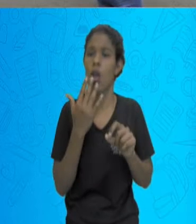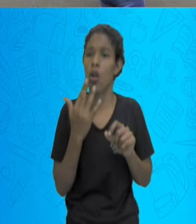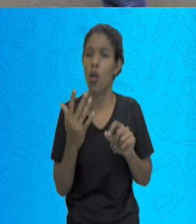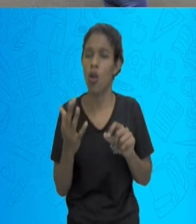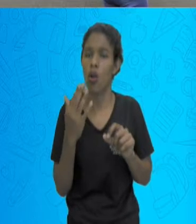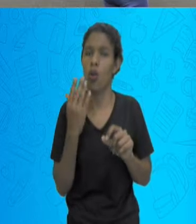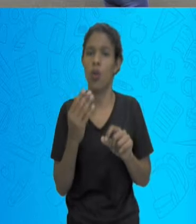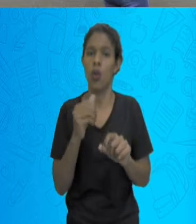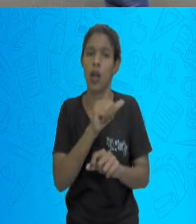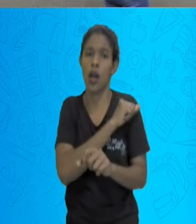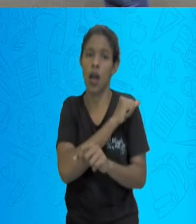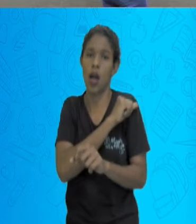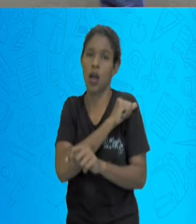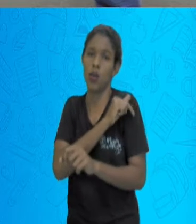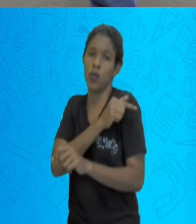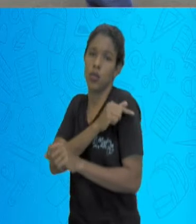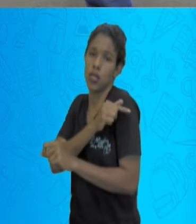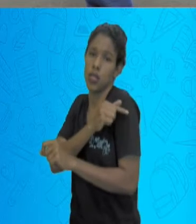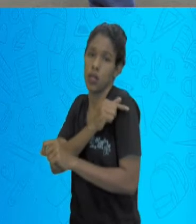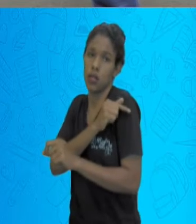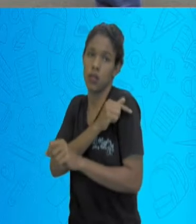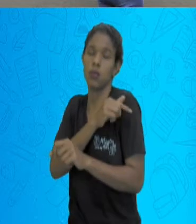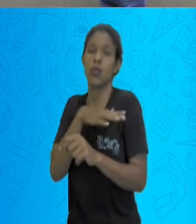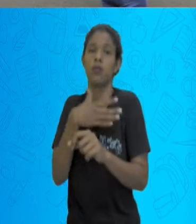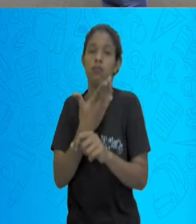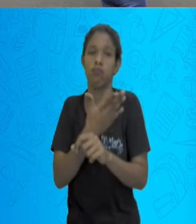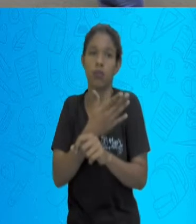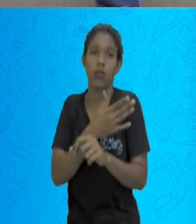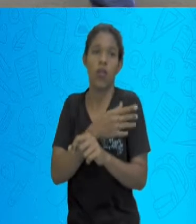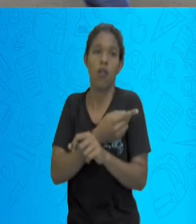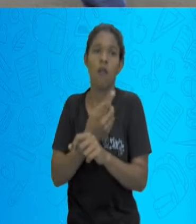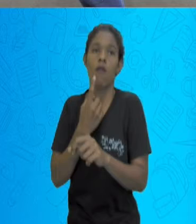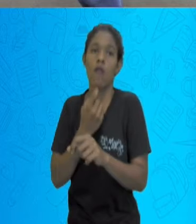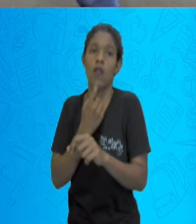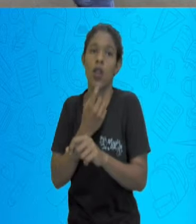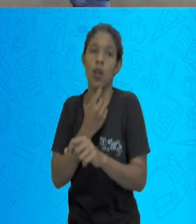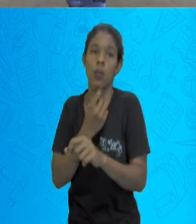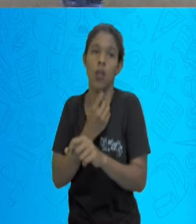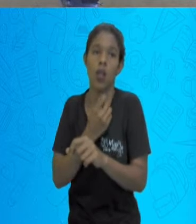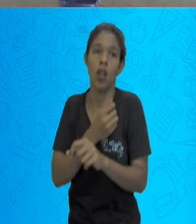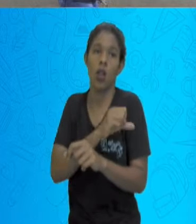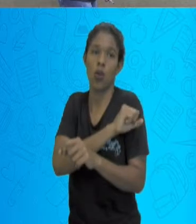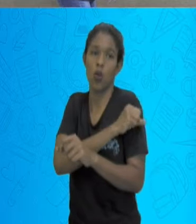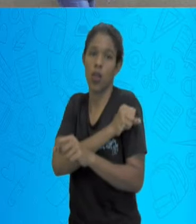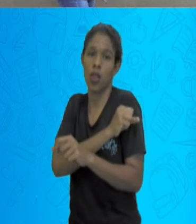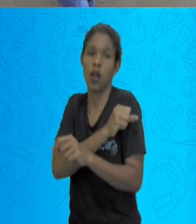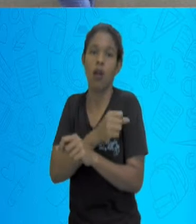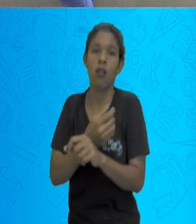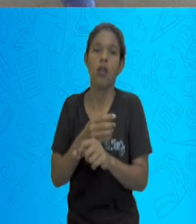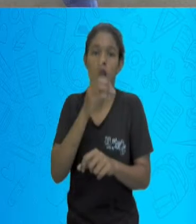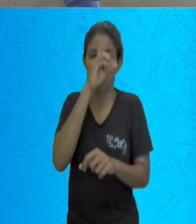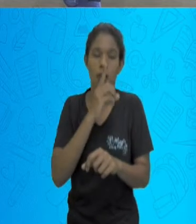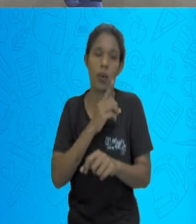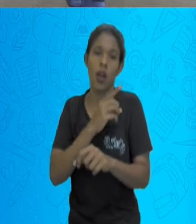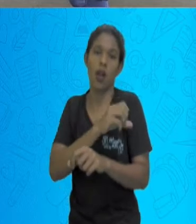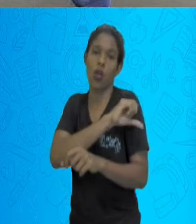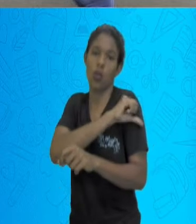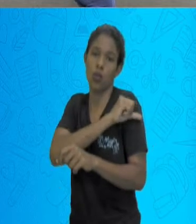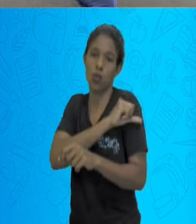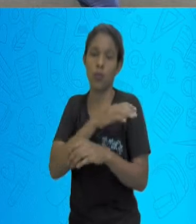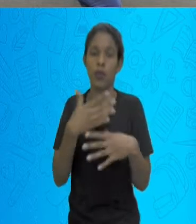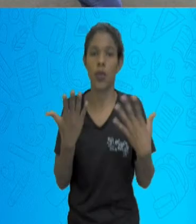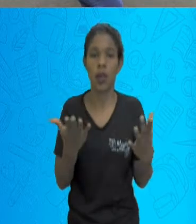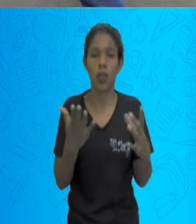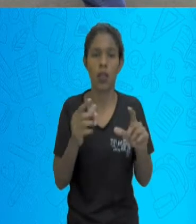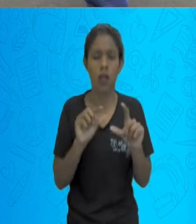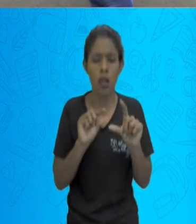cor vermelha, 8º ano e de cor amarela, 9º ano. A fonte aqui no caso foi